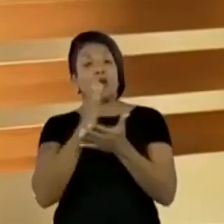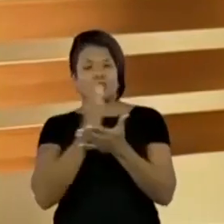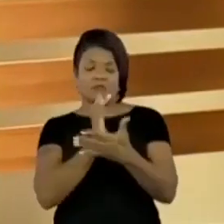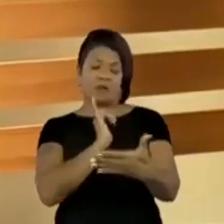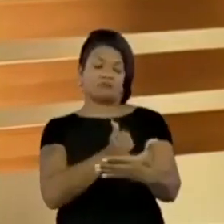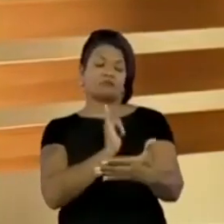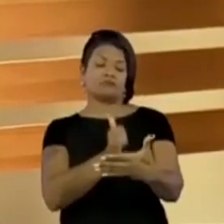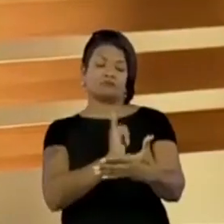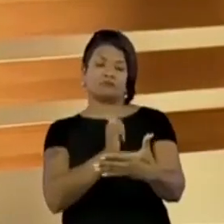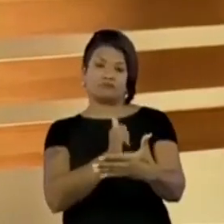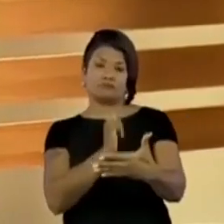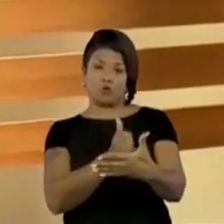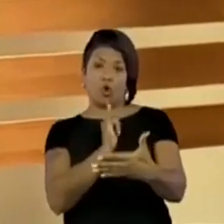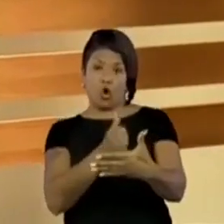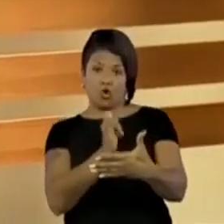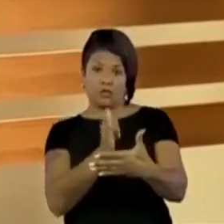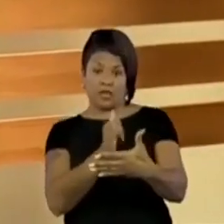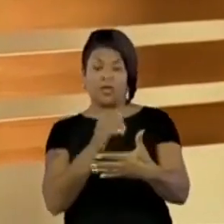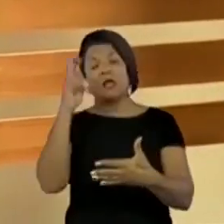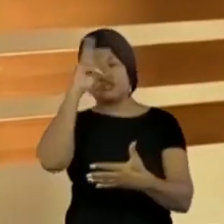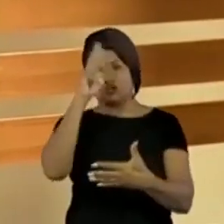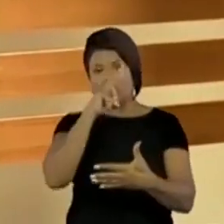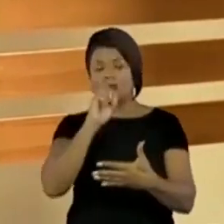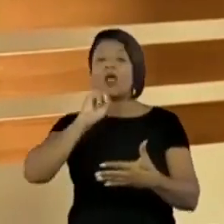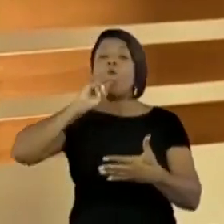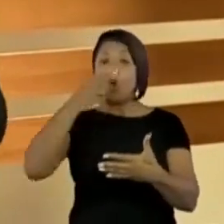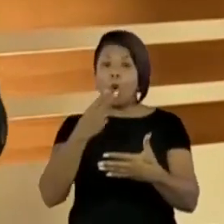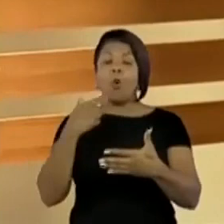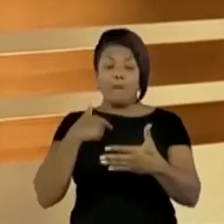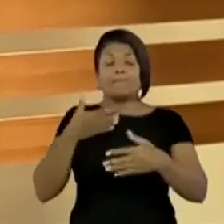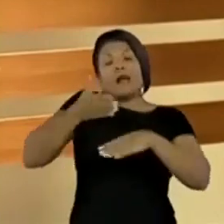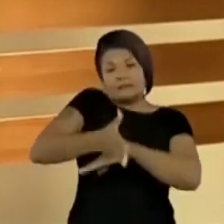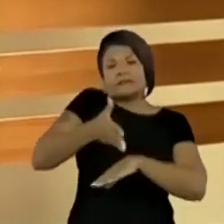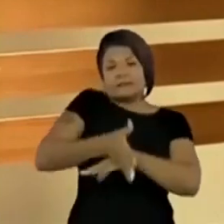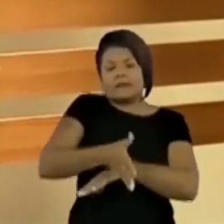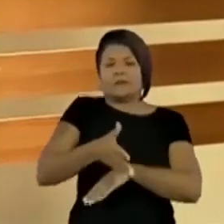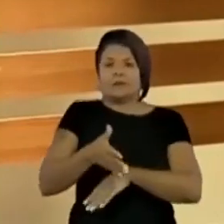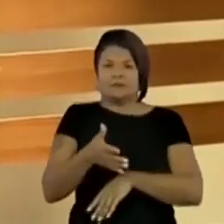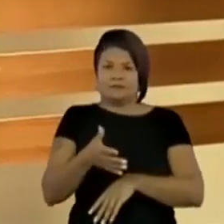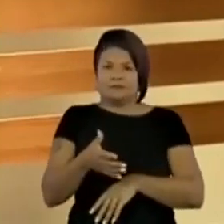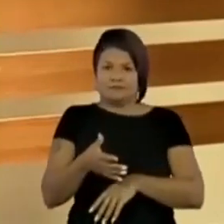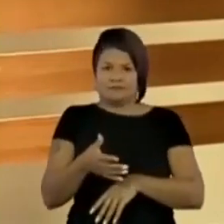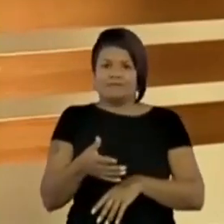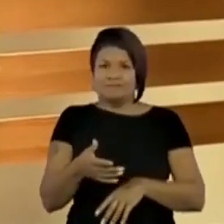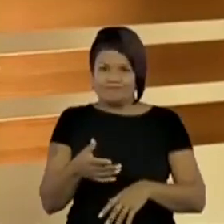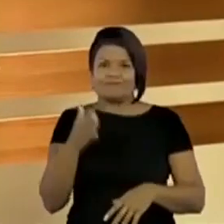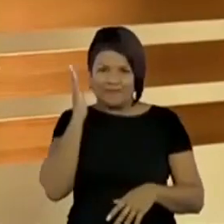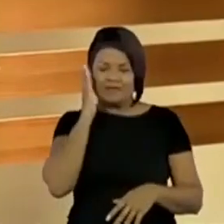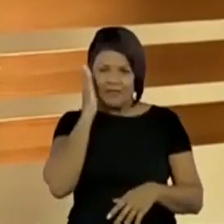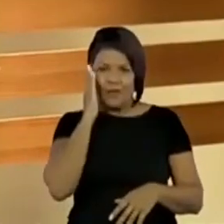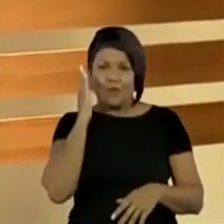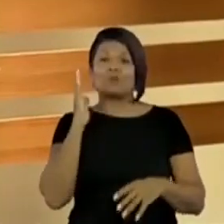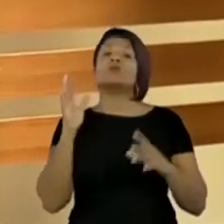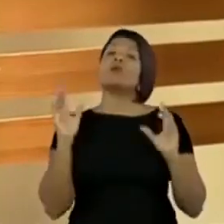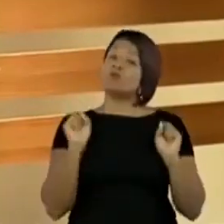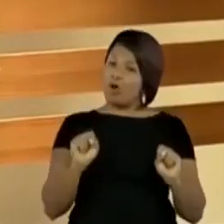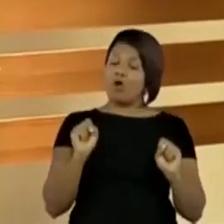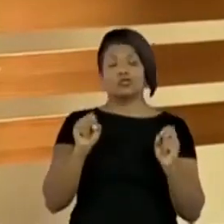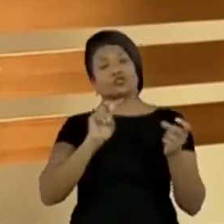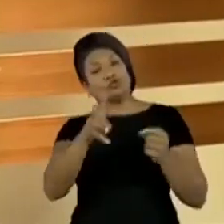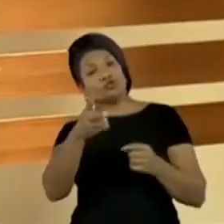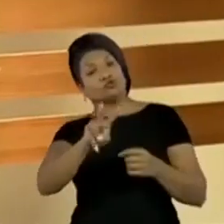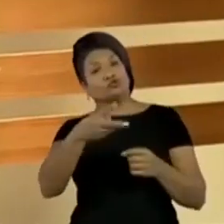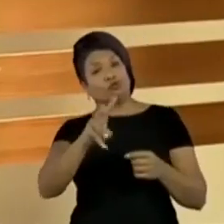com você, ou ele pode ser aquele narrador que ele conta a história, só narra a história e ele